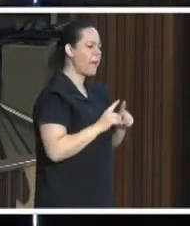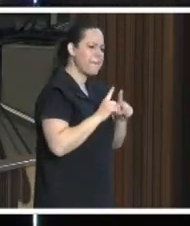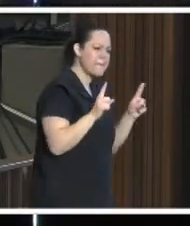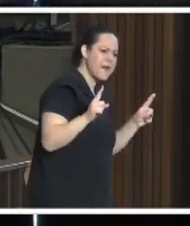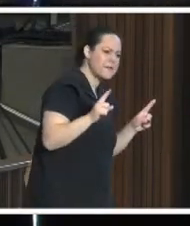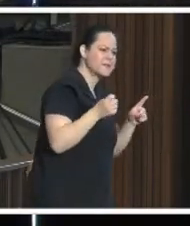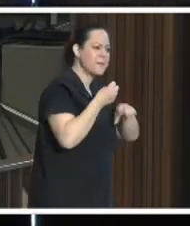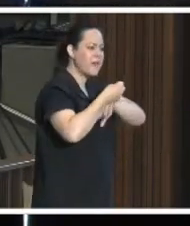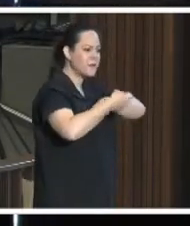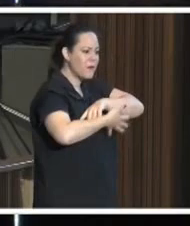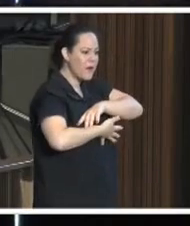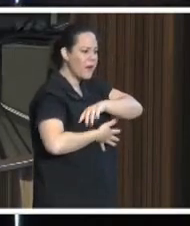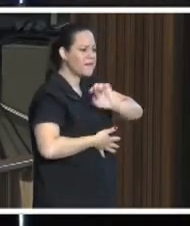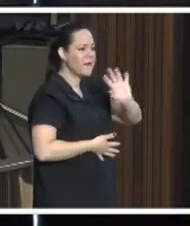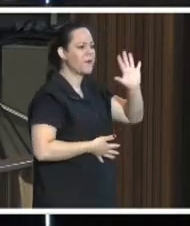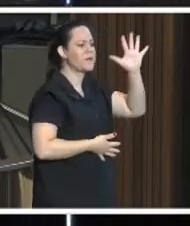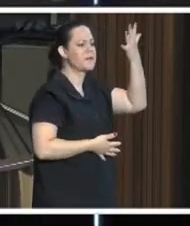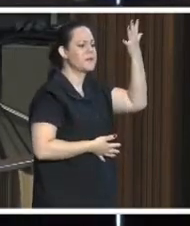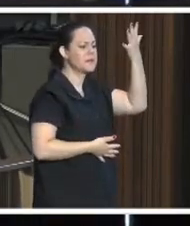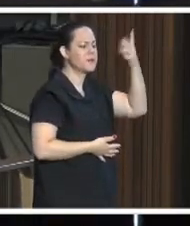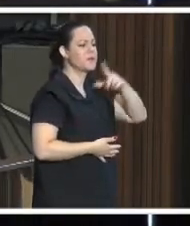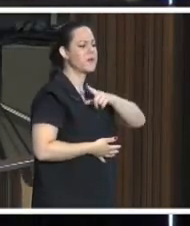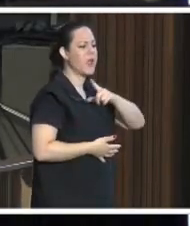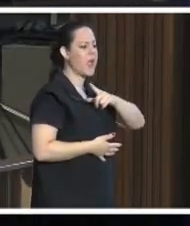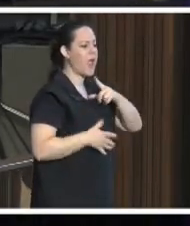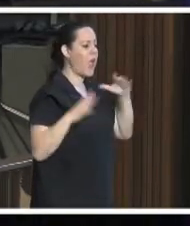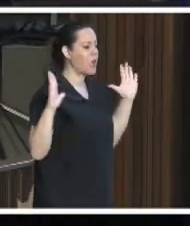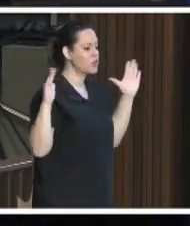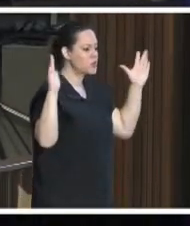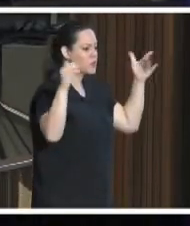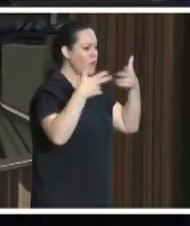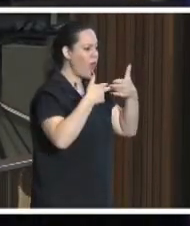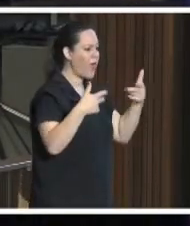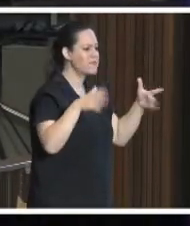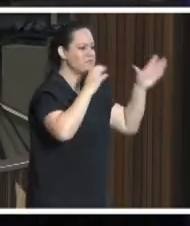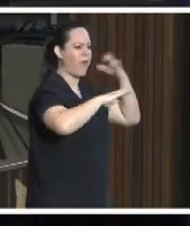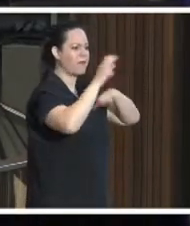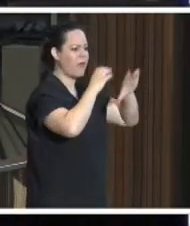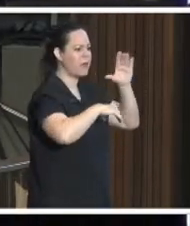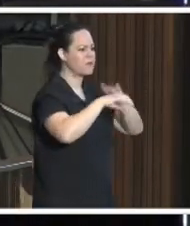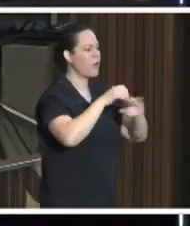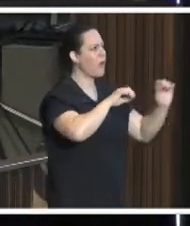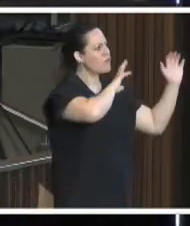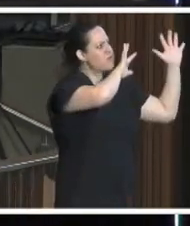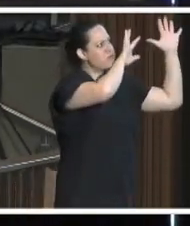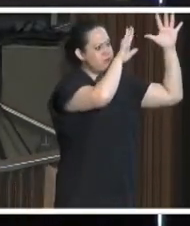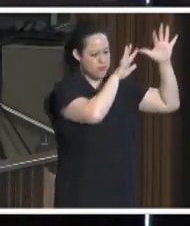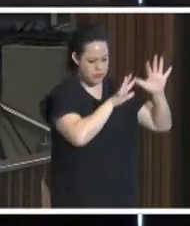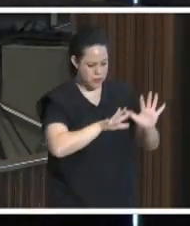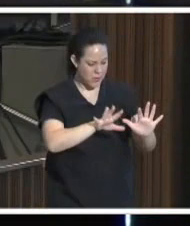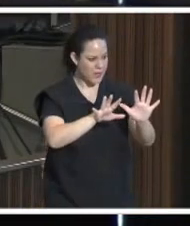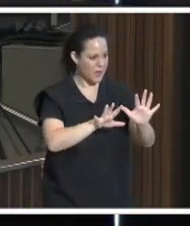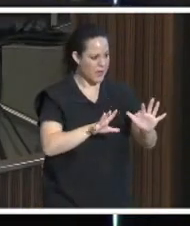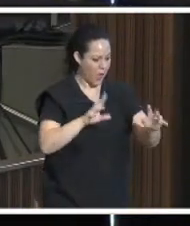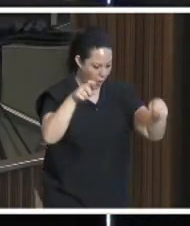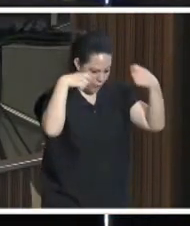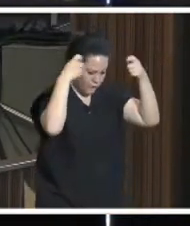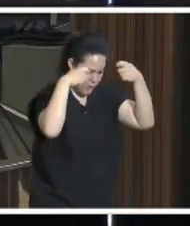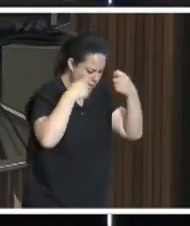da noite apareceu algo inusitado. Anjos apareceram cantando. As ovelhas estavam